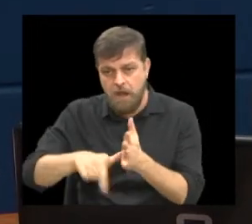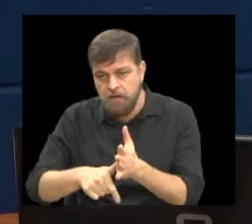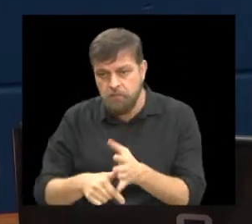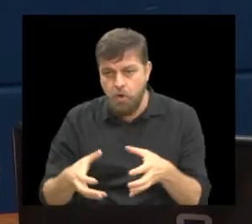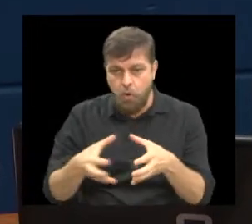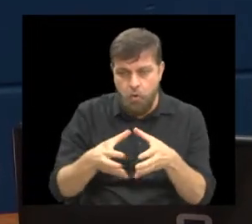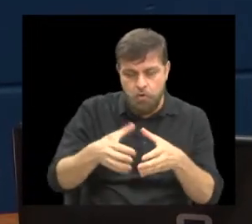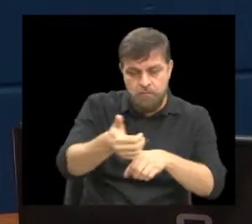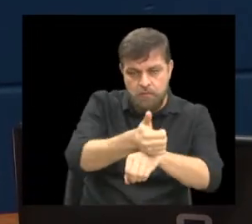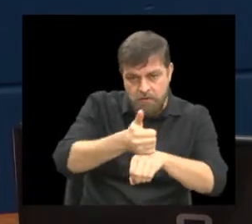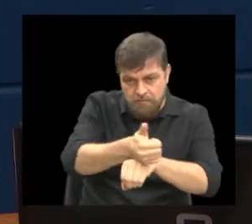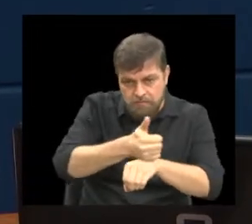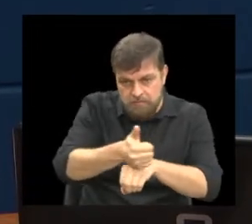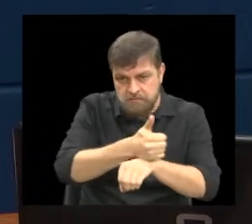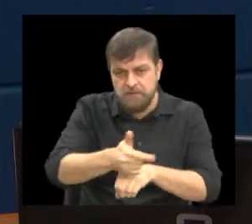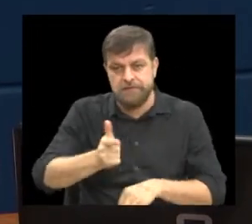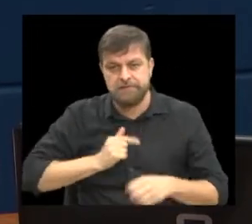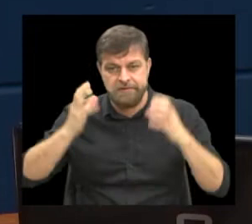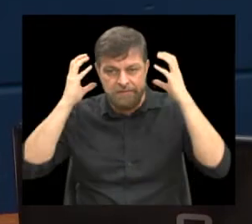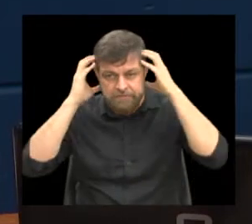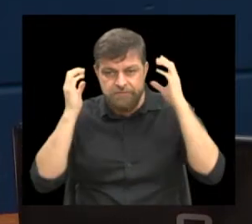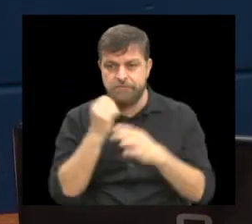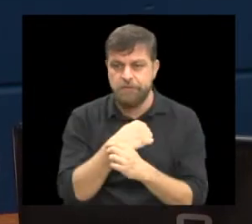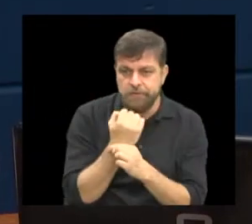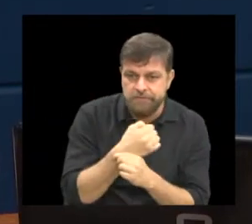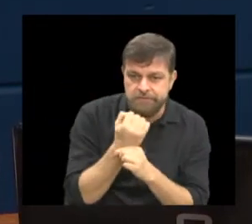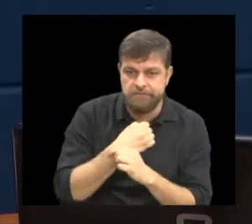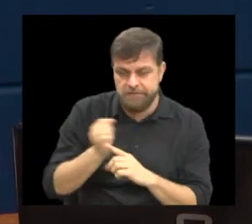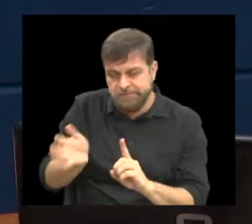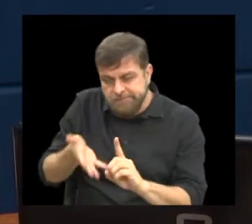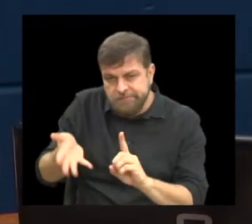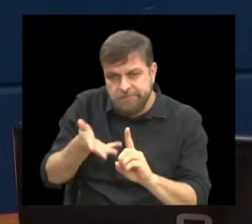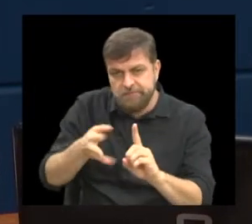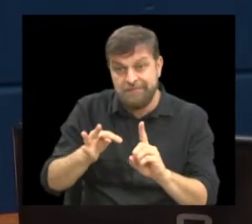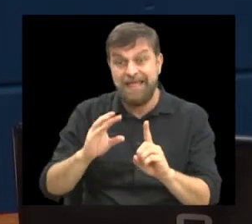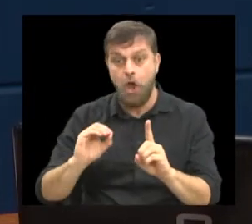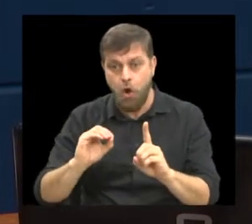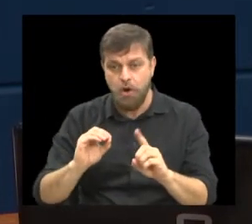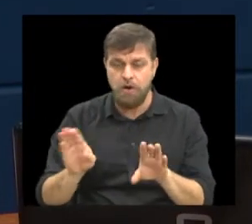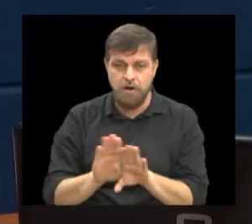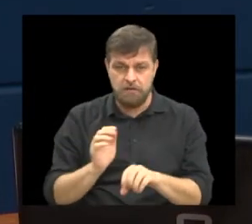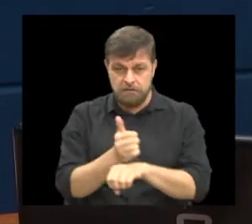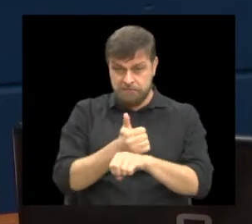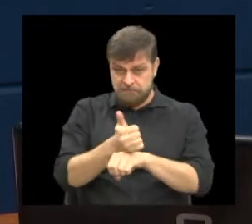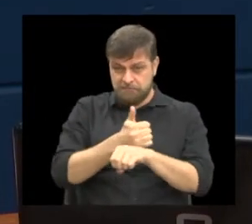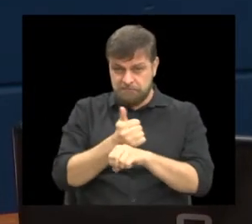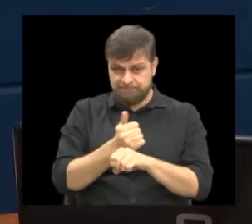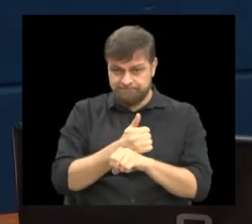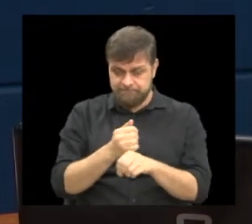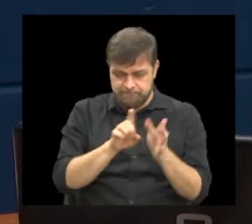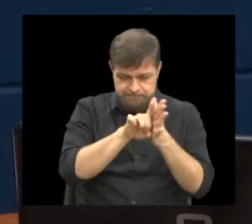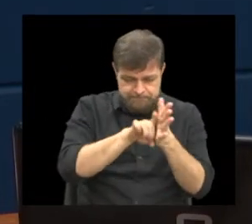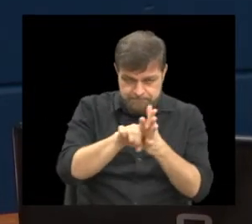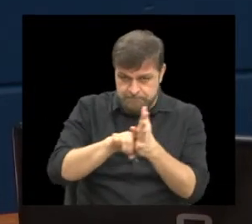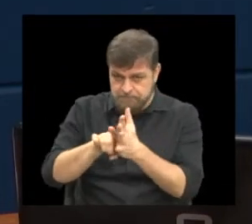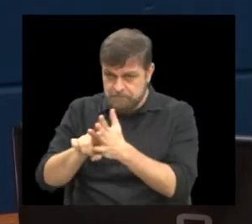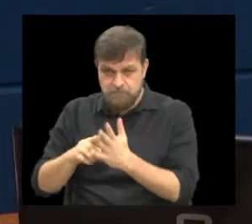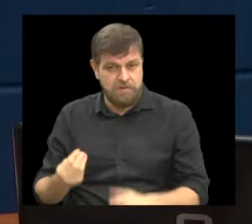equipe multidisciplinar, que é fono, físio, TO, e todos esses profissionais vão fazer parte da